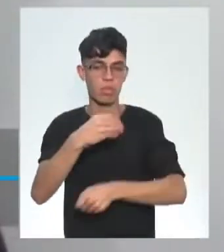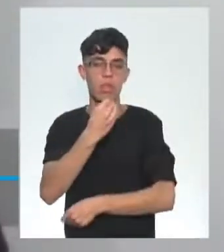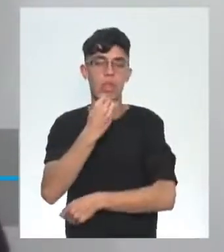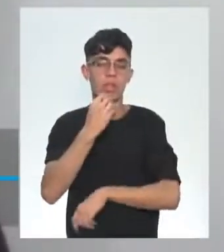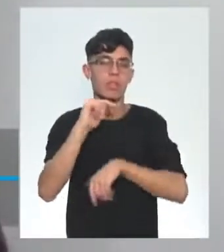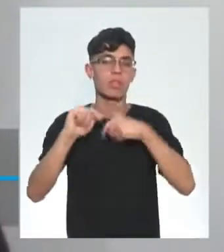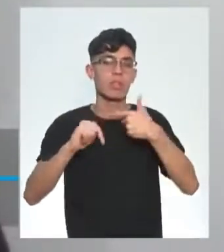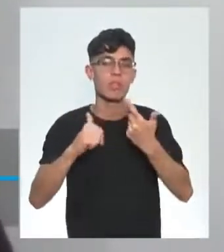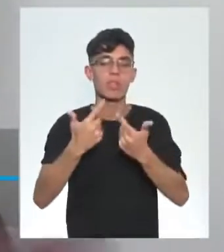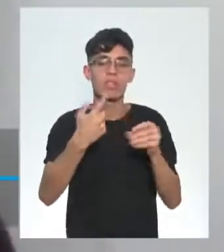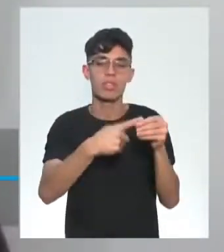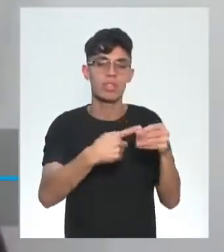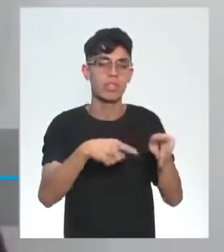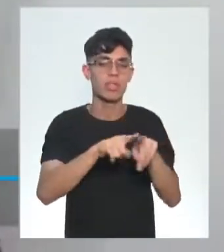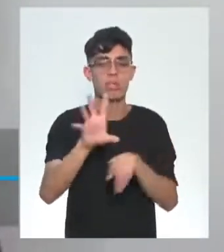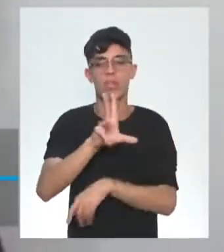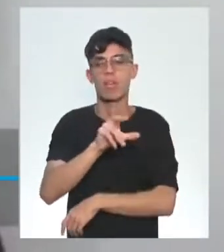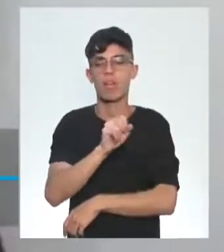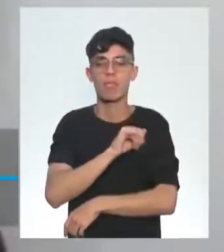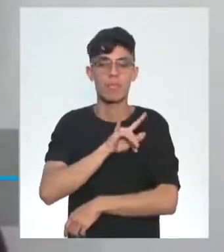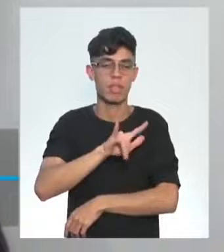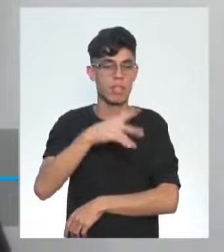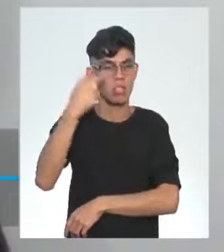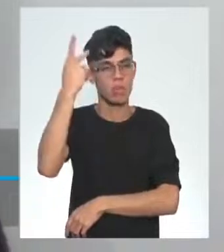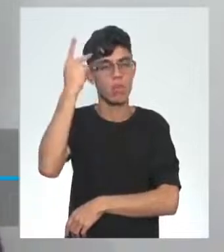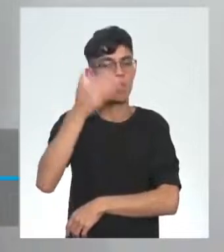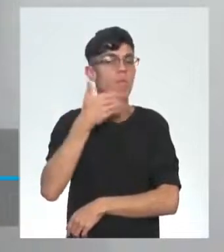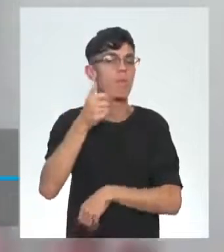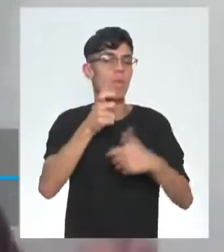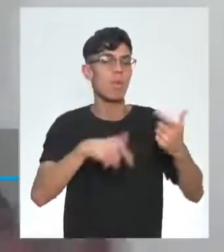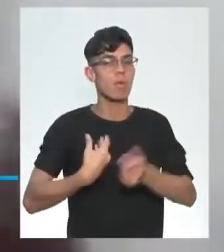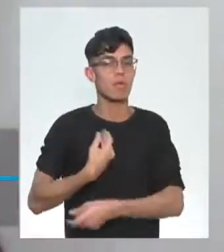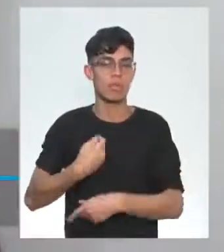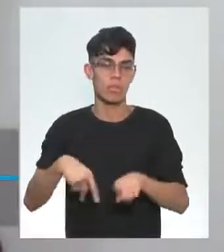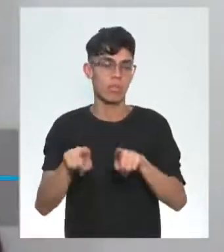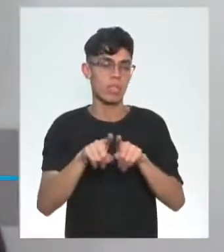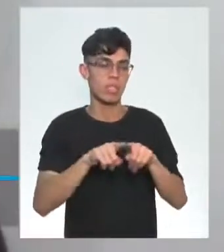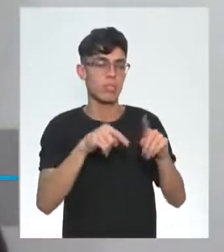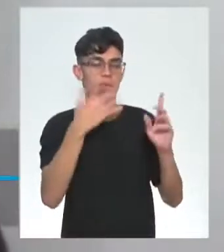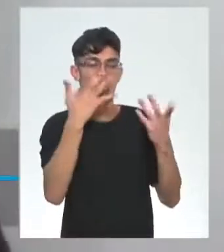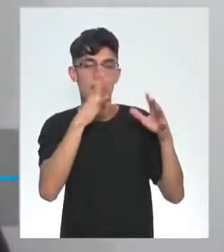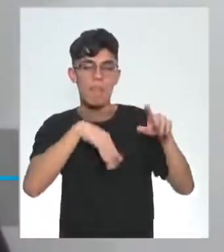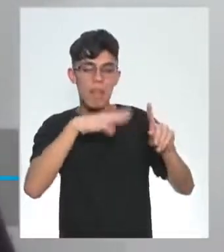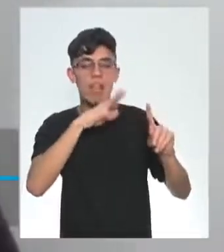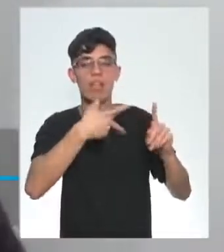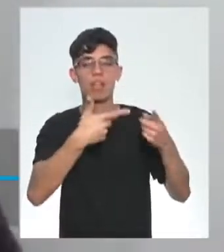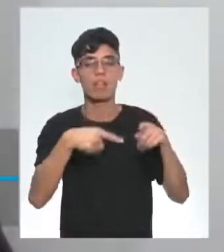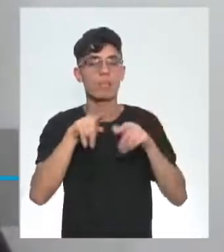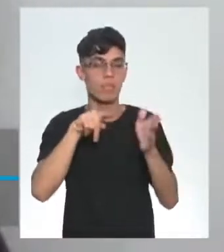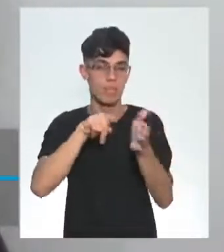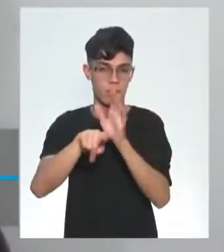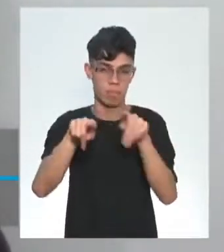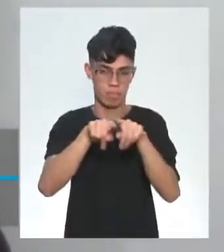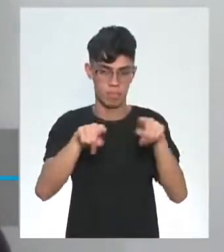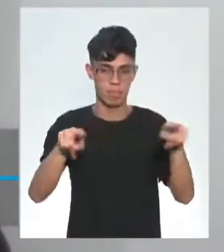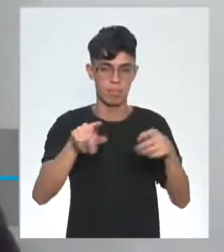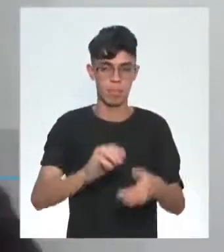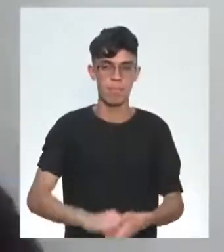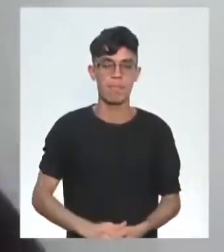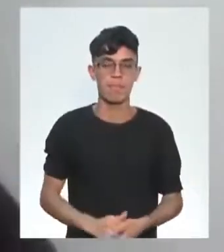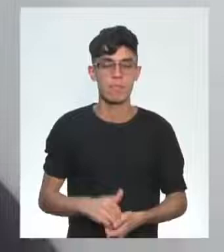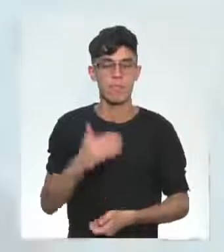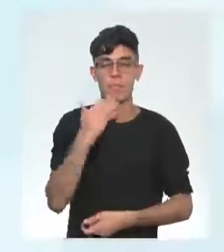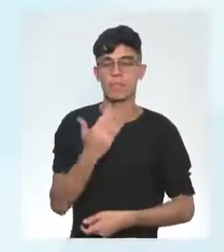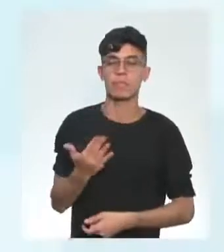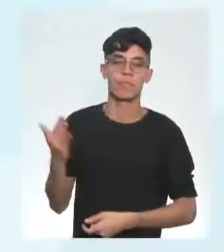cidade. E o pessoal ama São Paulo, melhor lugar para morar, elogia muito, mas elogia nosso lugar também. E eu pergunto para vocês, agora na